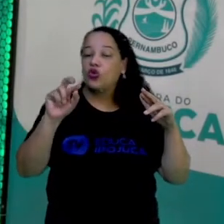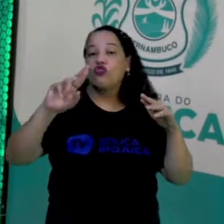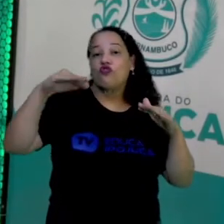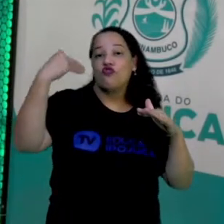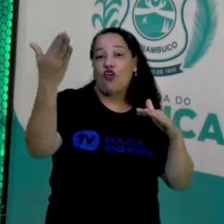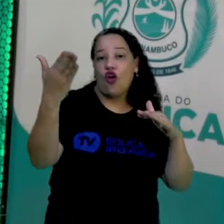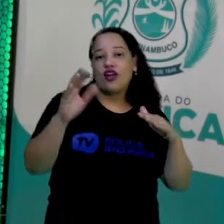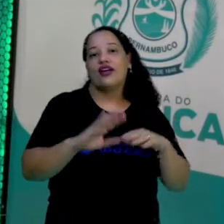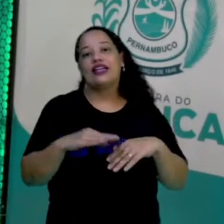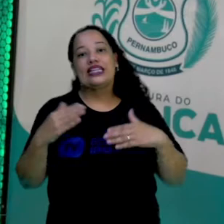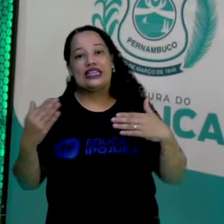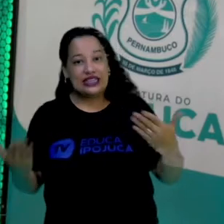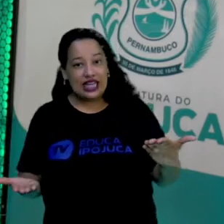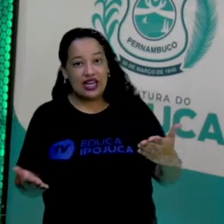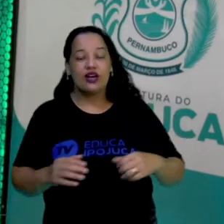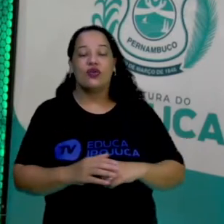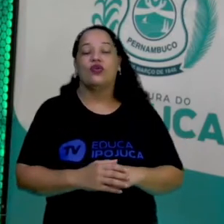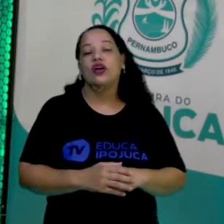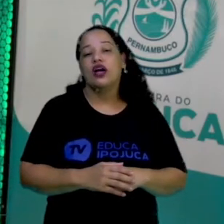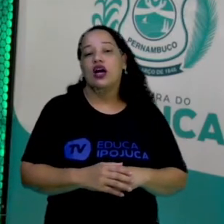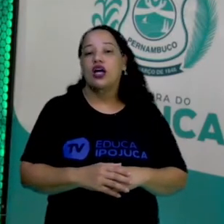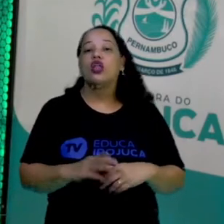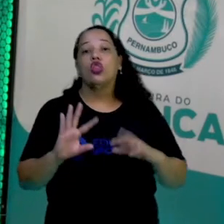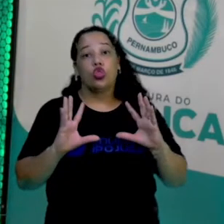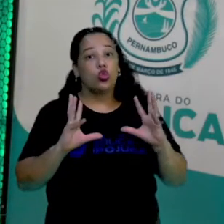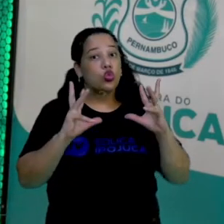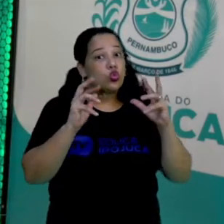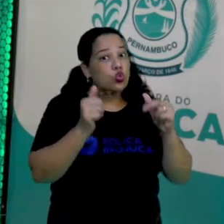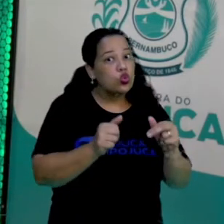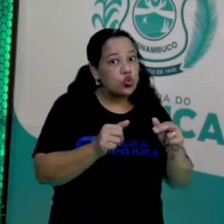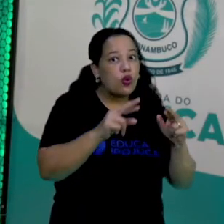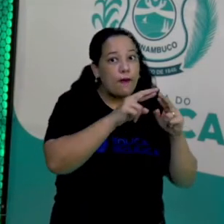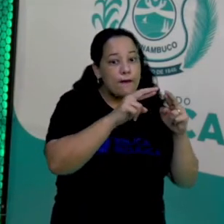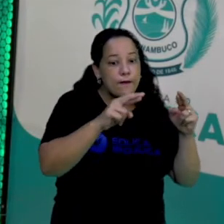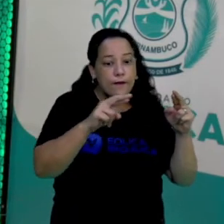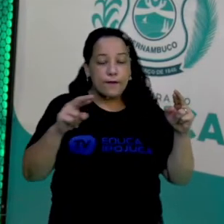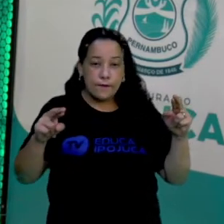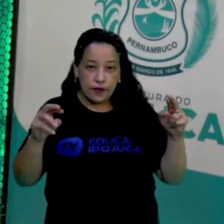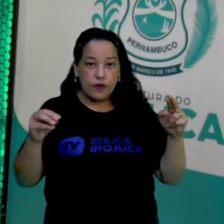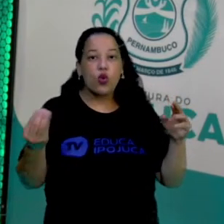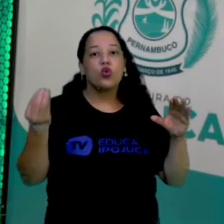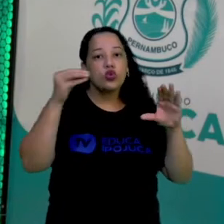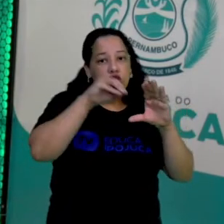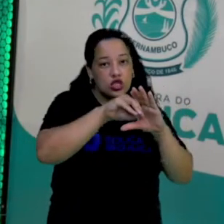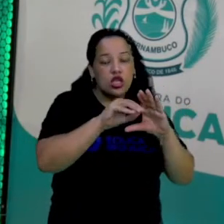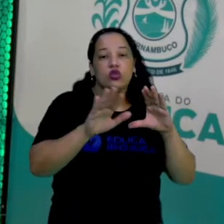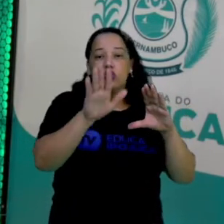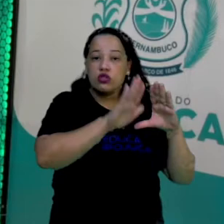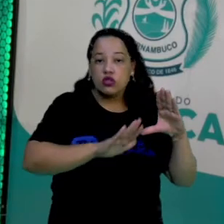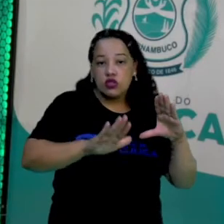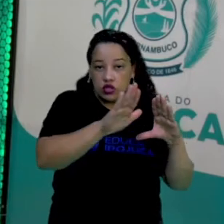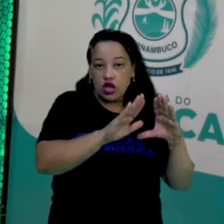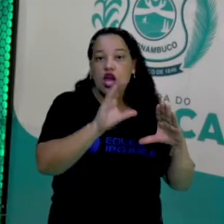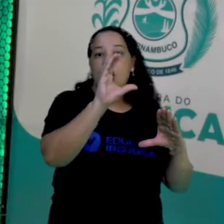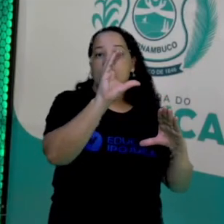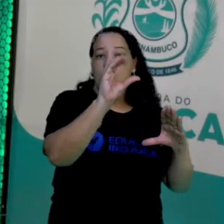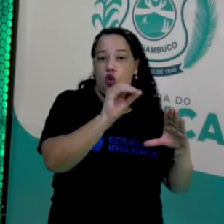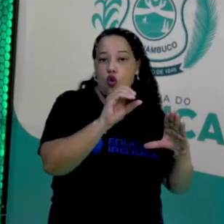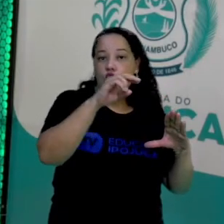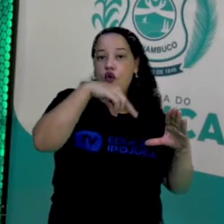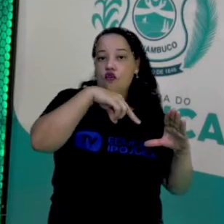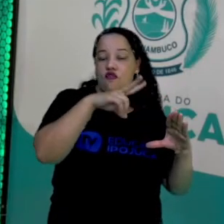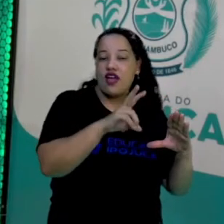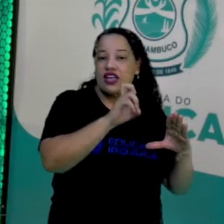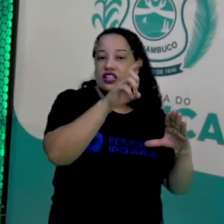denominamos de convexo quando todos os segmentos, todos os pontos estão dentro do polígono, no interior, e não convexo